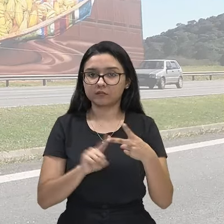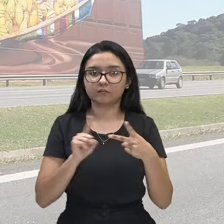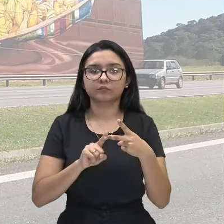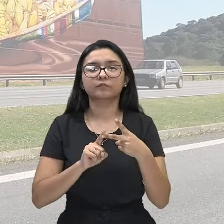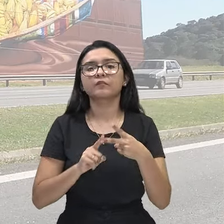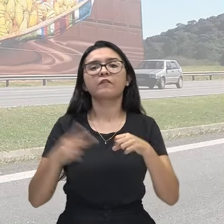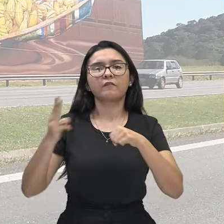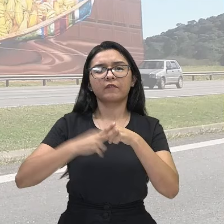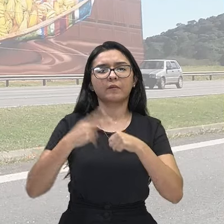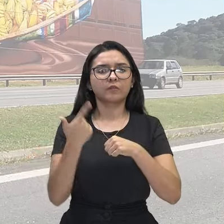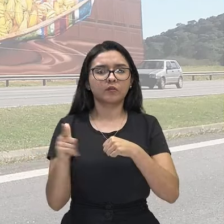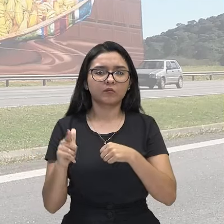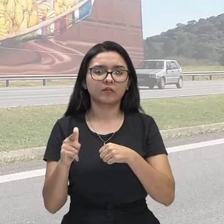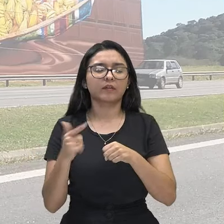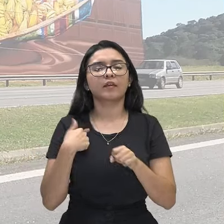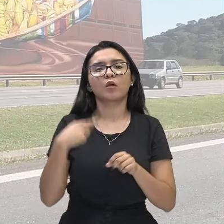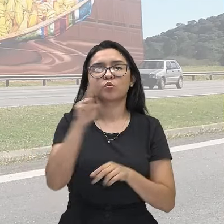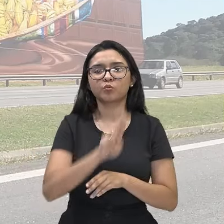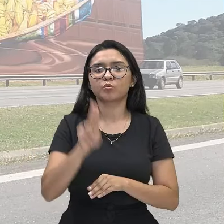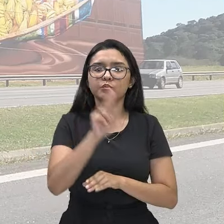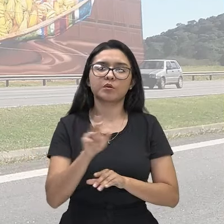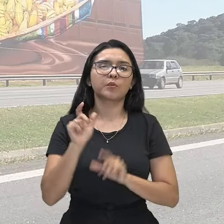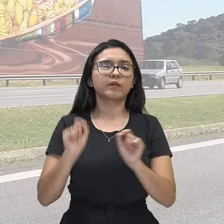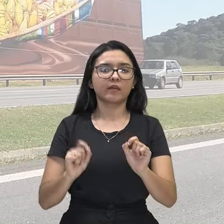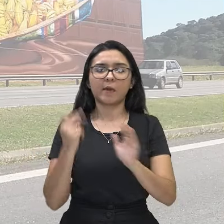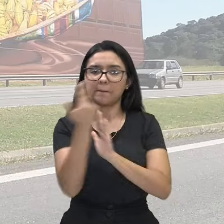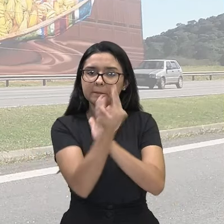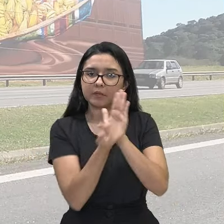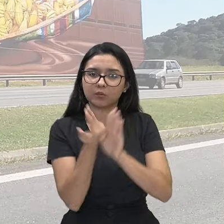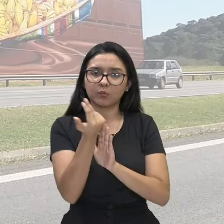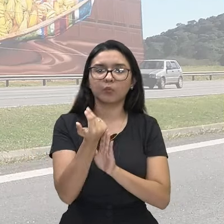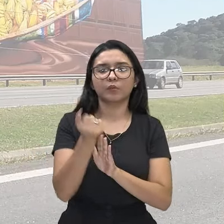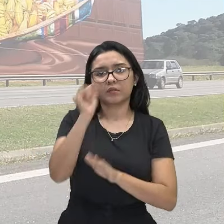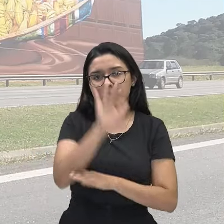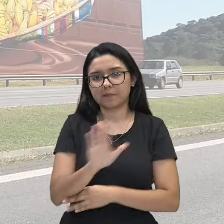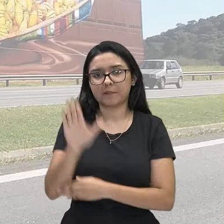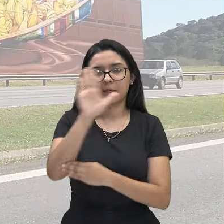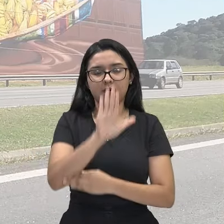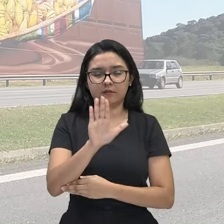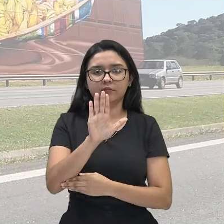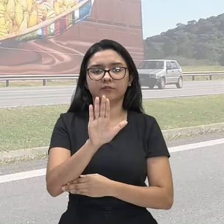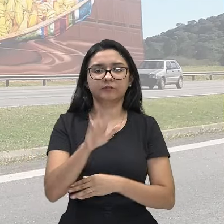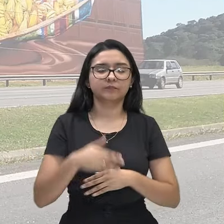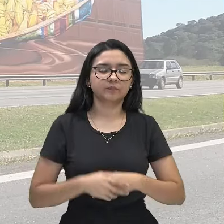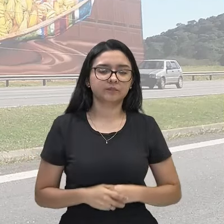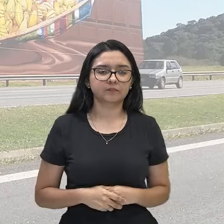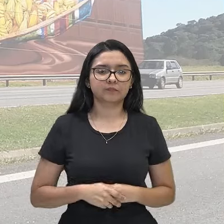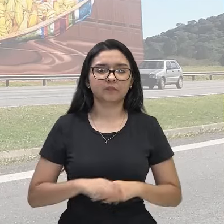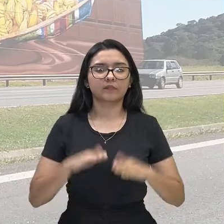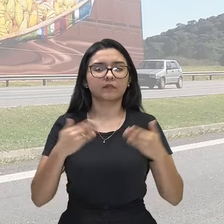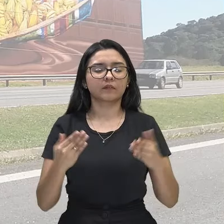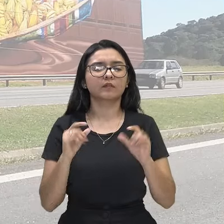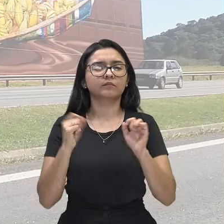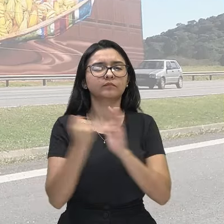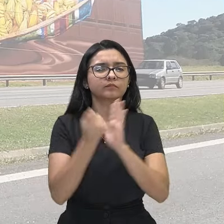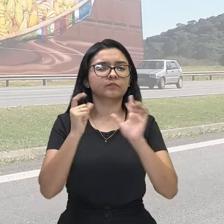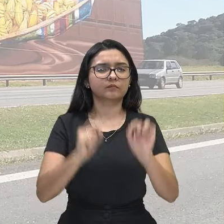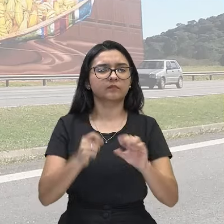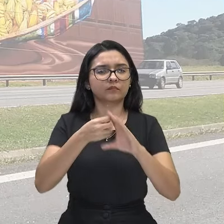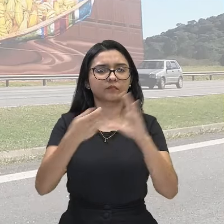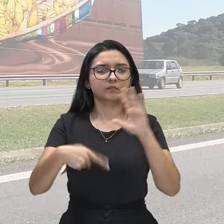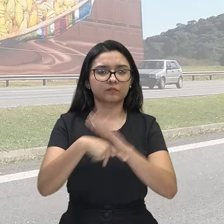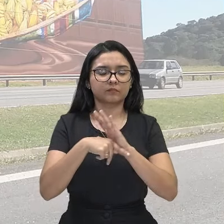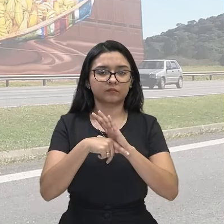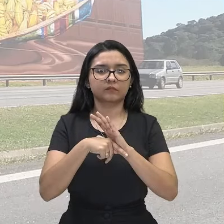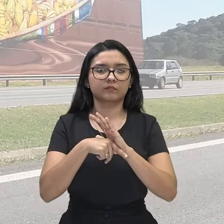que é a forma de pinturas, né? Então, o ser humano é um ser social. Um dos fatos mais característicos da vida social dos